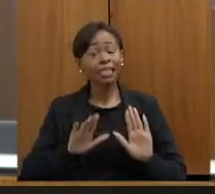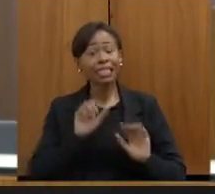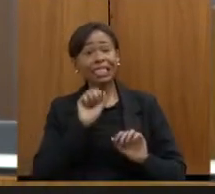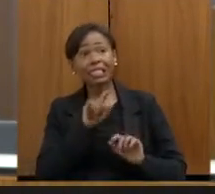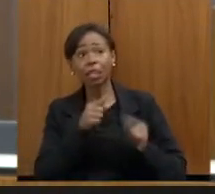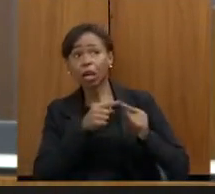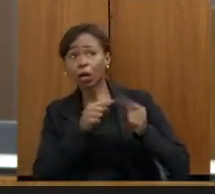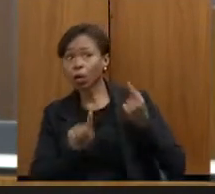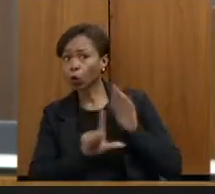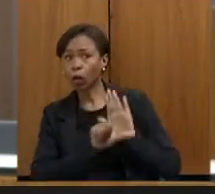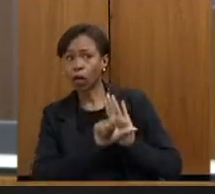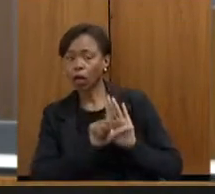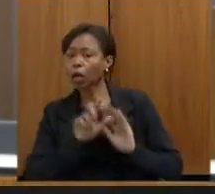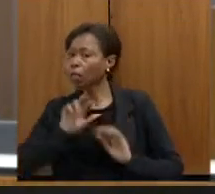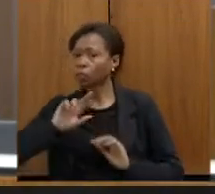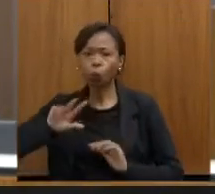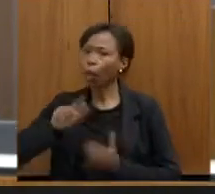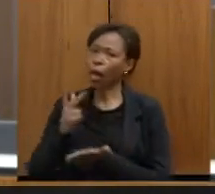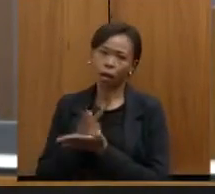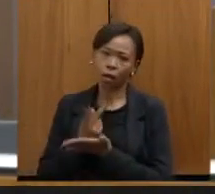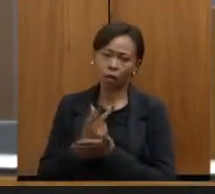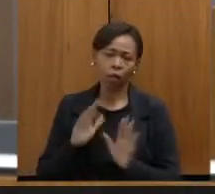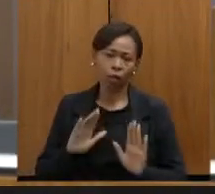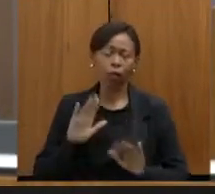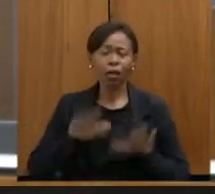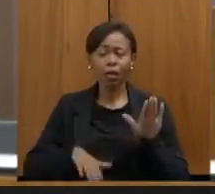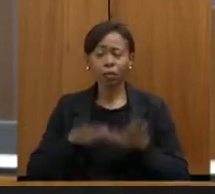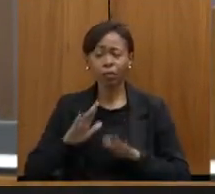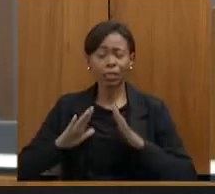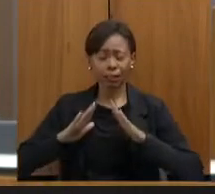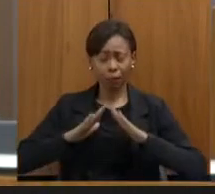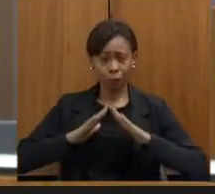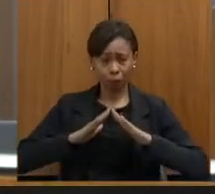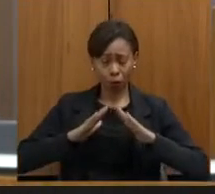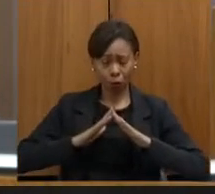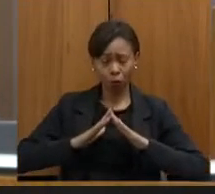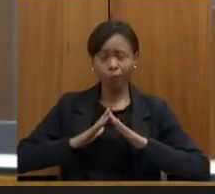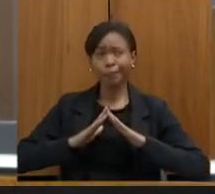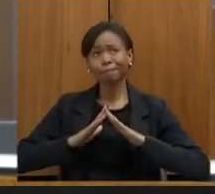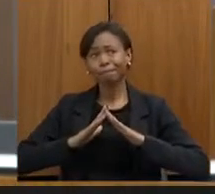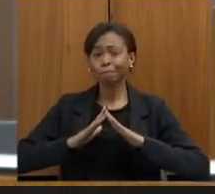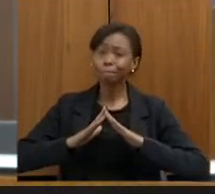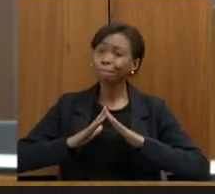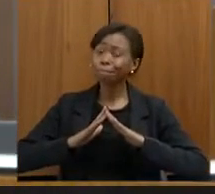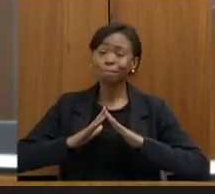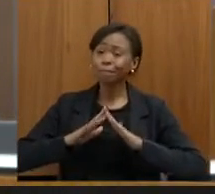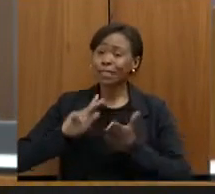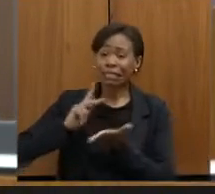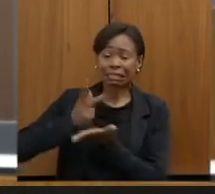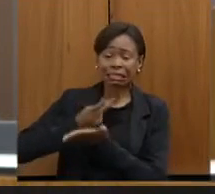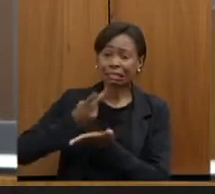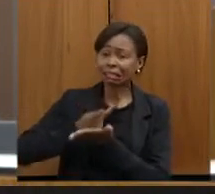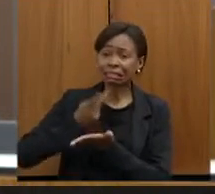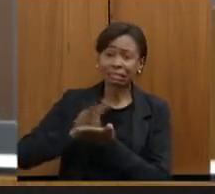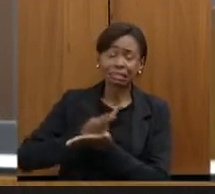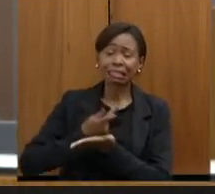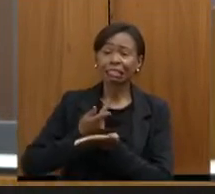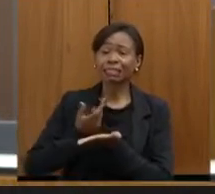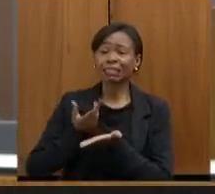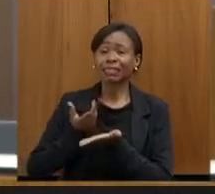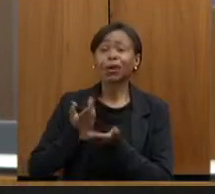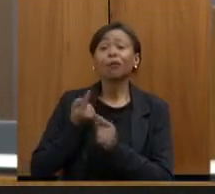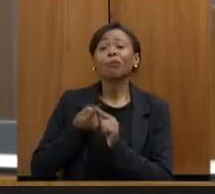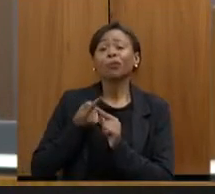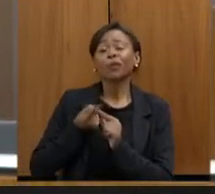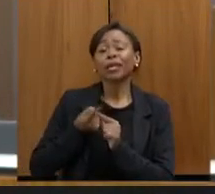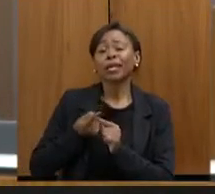imóvel passa por uma irregularidade, ou seja, o imóvel é irregular quando ele não está formalmente